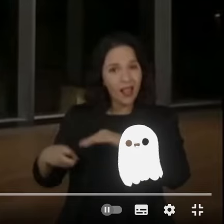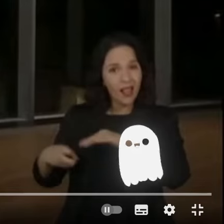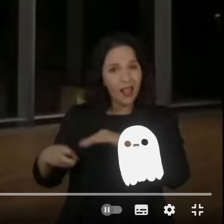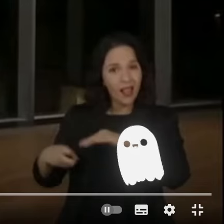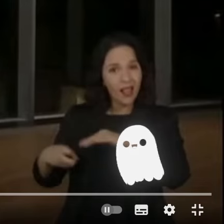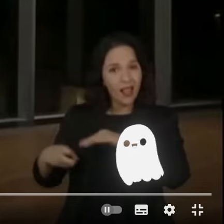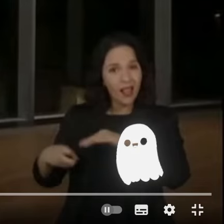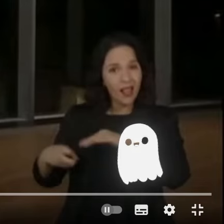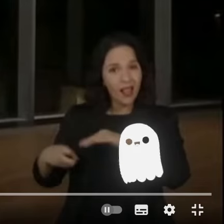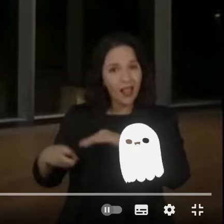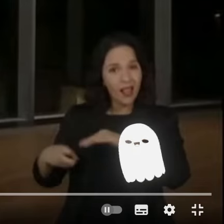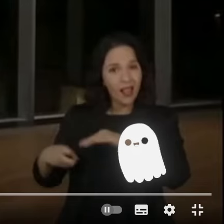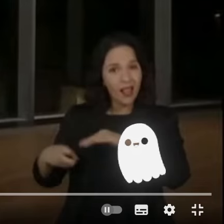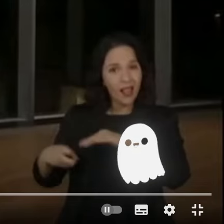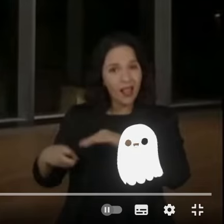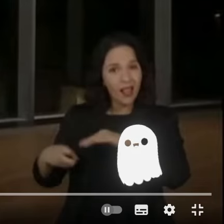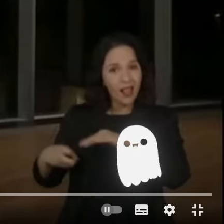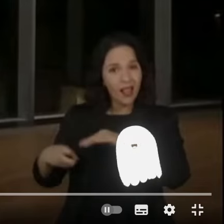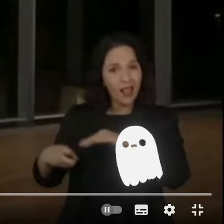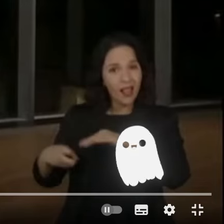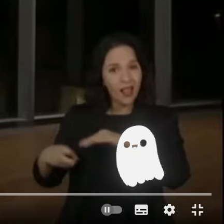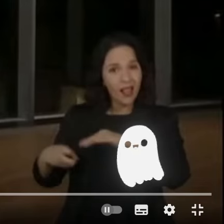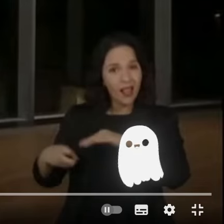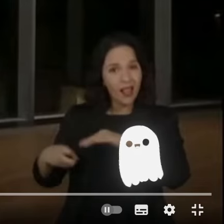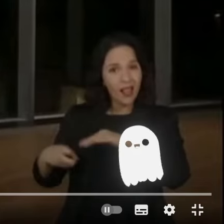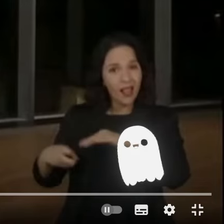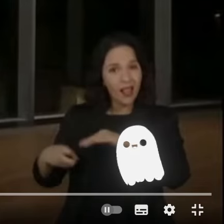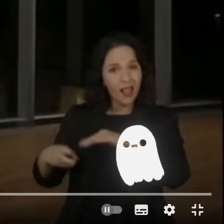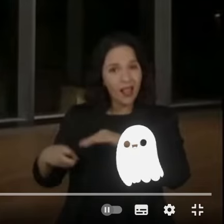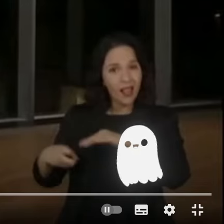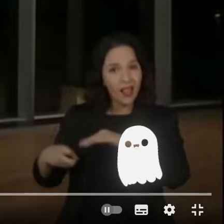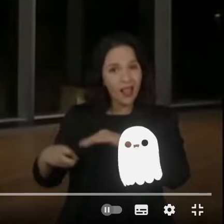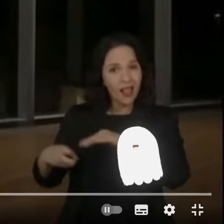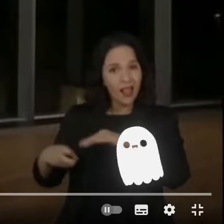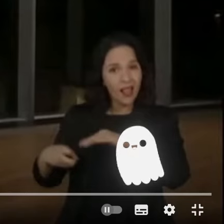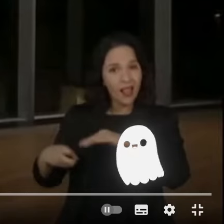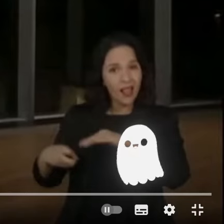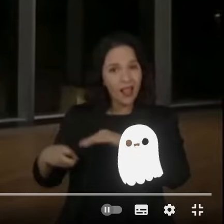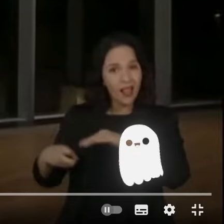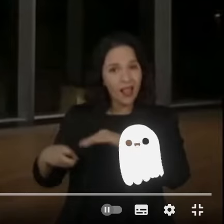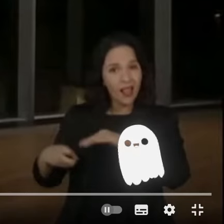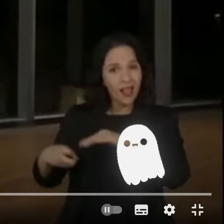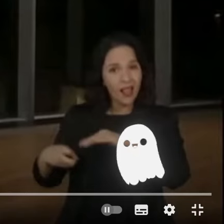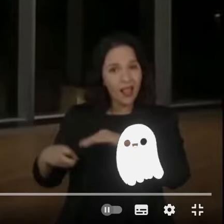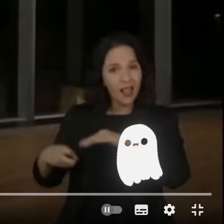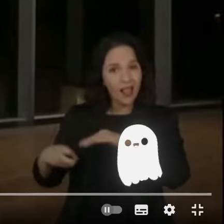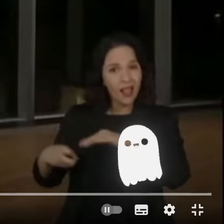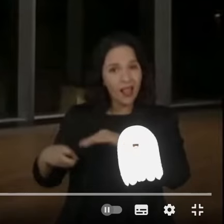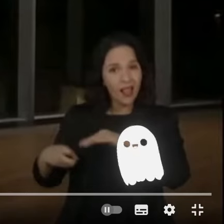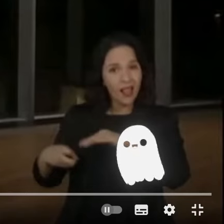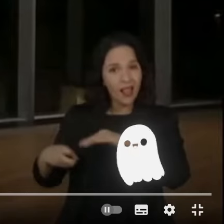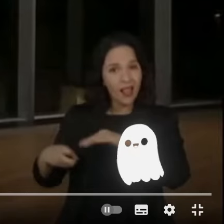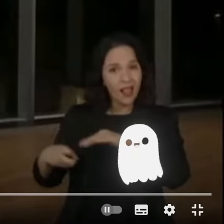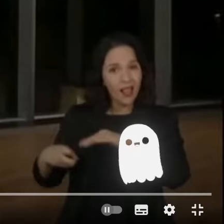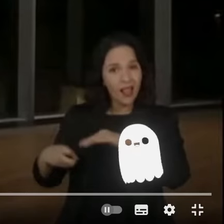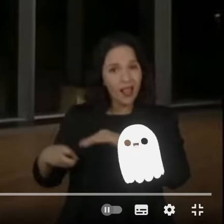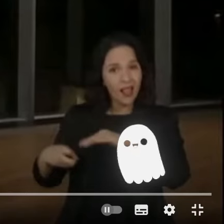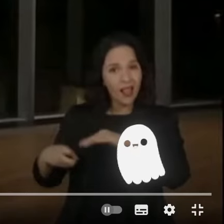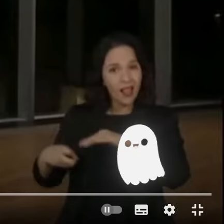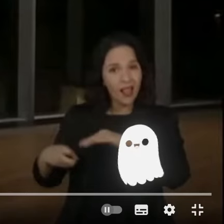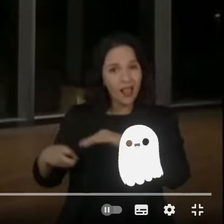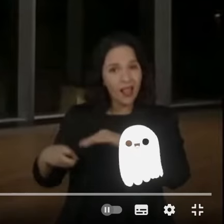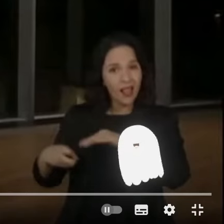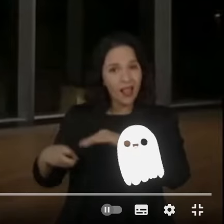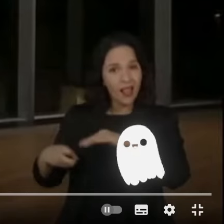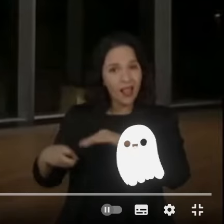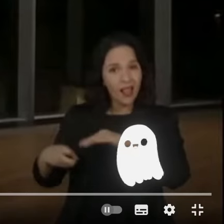corpo, por exemplo. Sabe? E aí ele sempre foi mais assim, cagão. Entendeu? Então, tipo, ele sempre teve mais